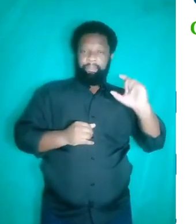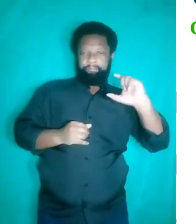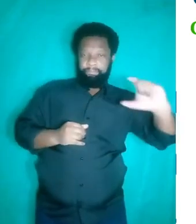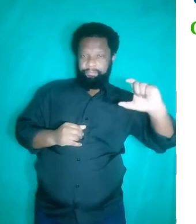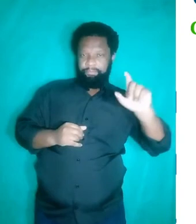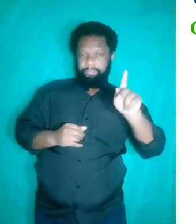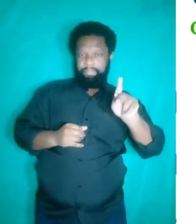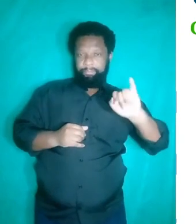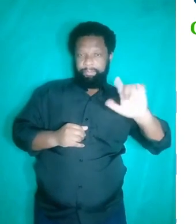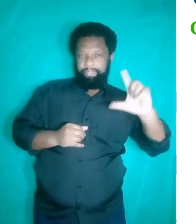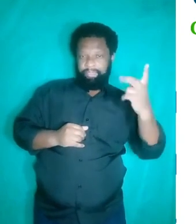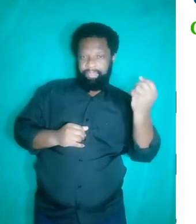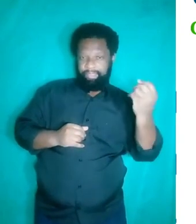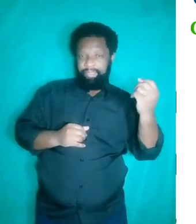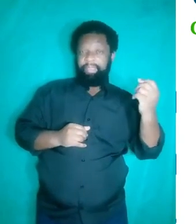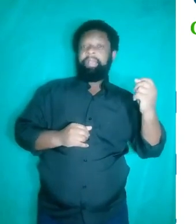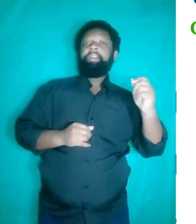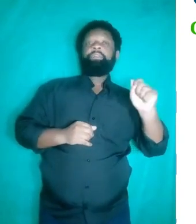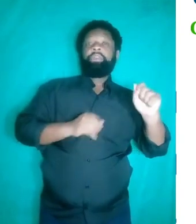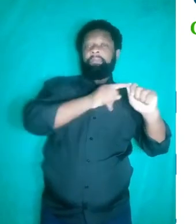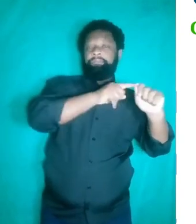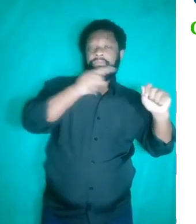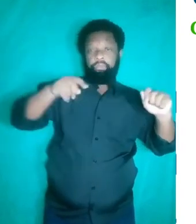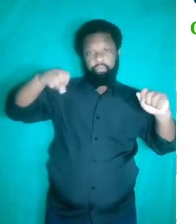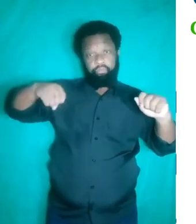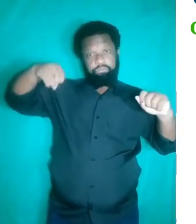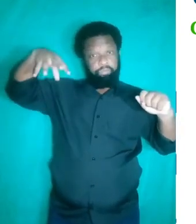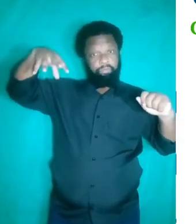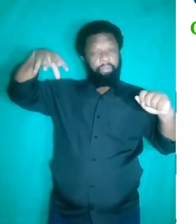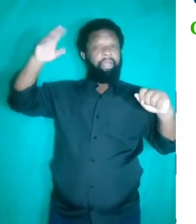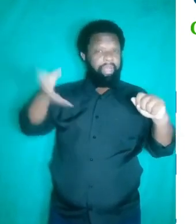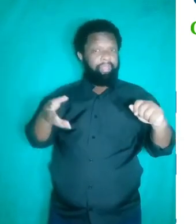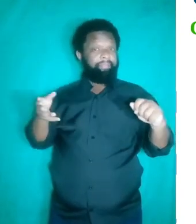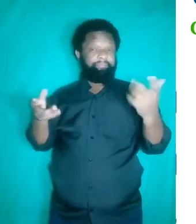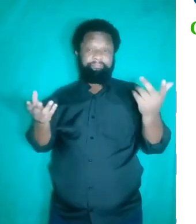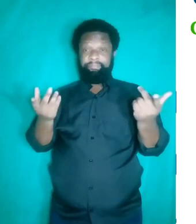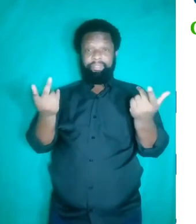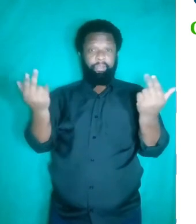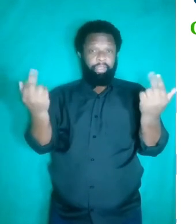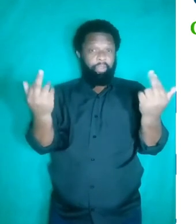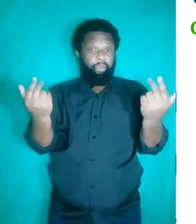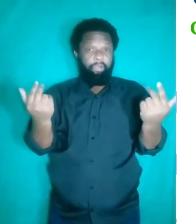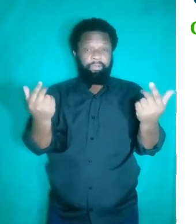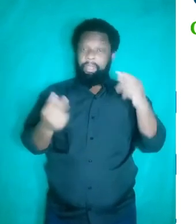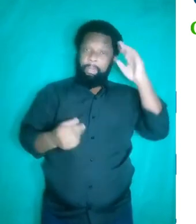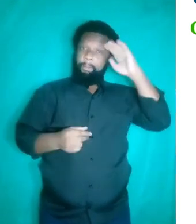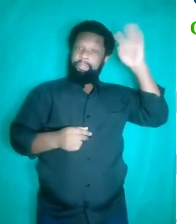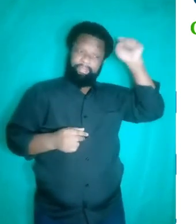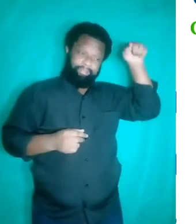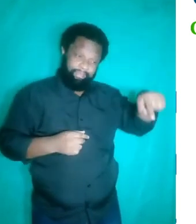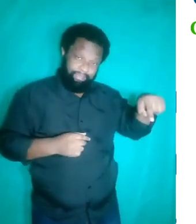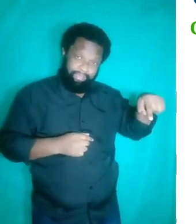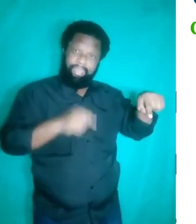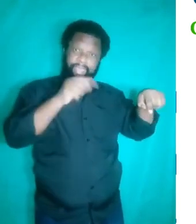exemplo, uma pilha conectada a uma lâmpada através de um fio elétrico. Isso daqui é igual a isso aqui. Então,